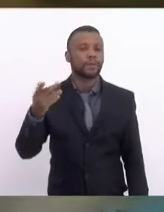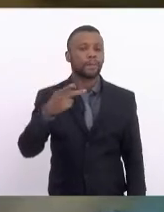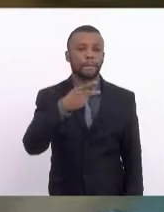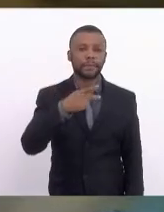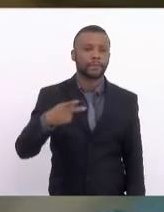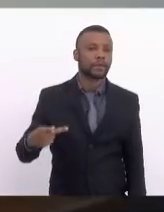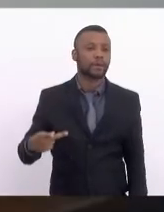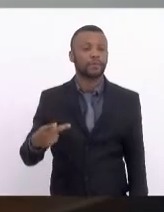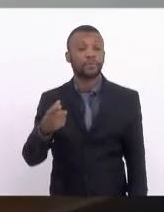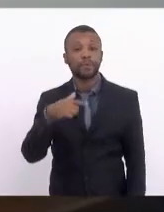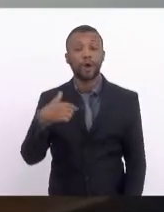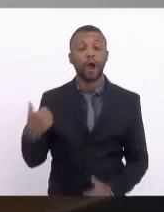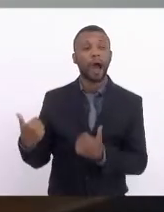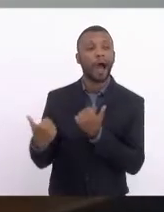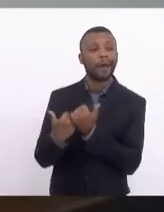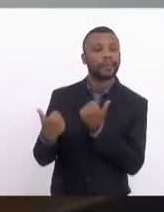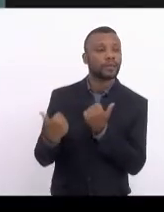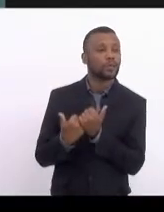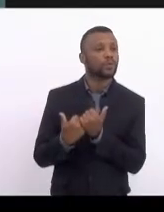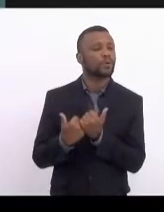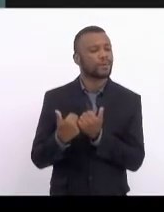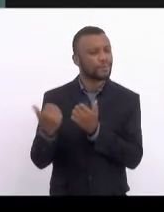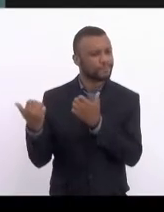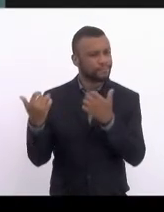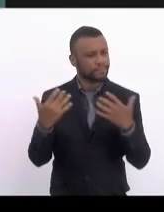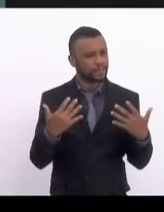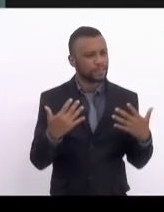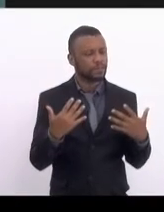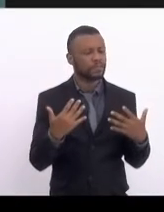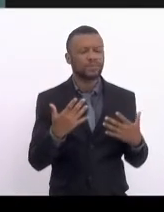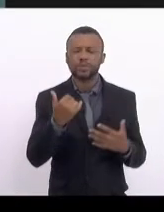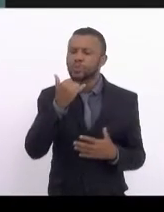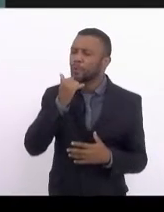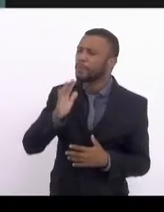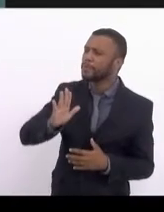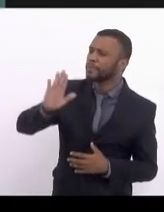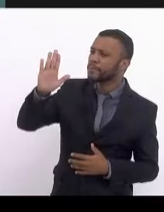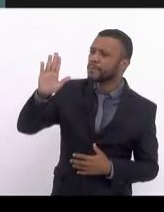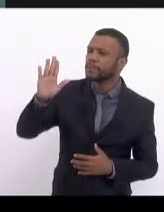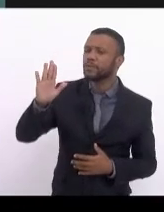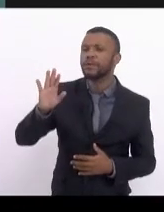Presidente, Tia Ju? Mas eu falo agora, Tia Ju? Deputado Tia Ju?